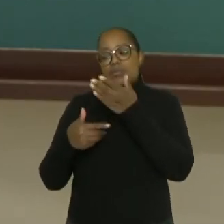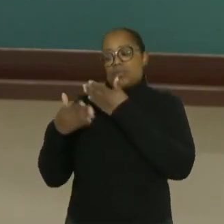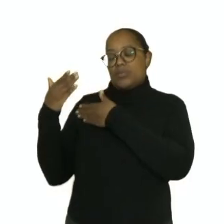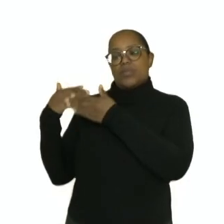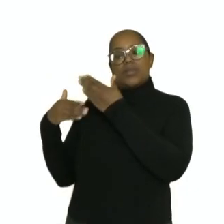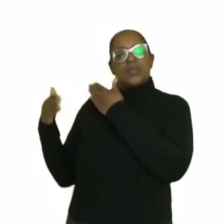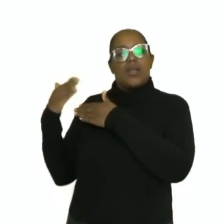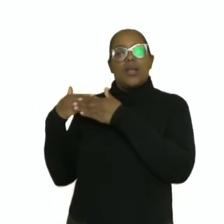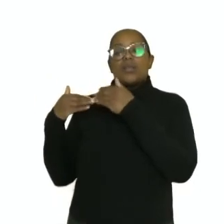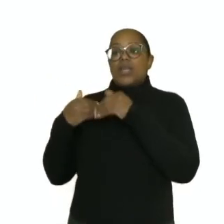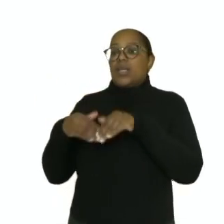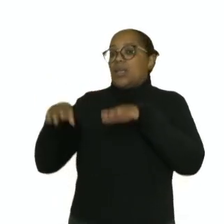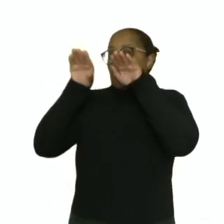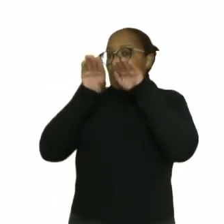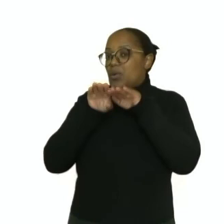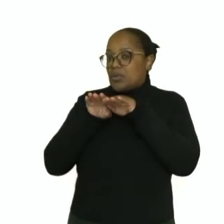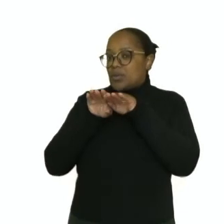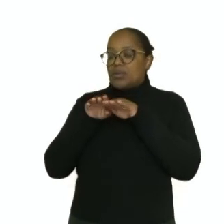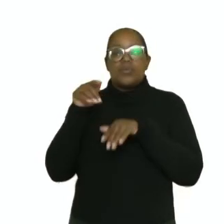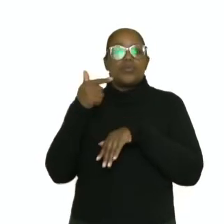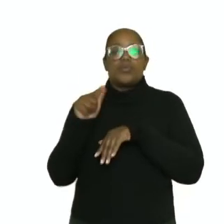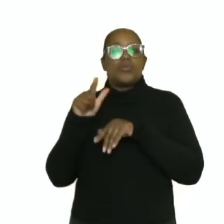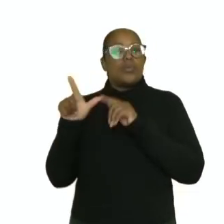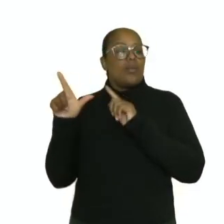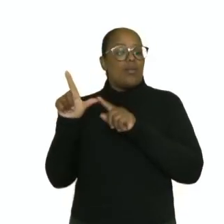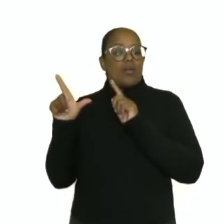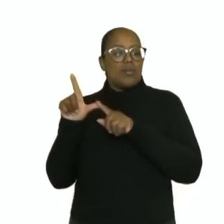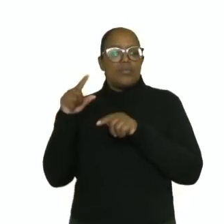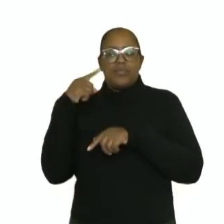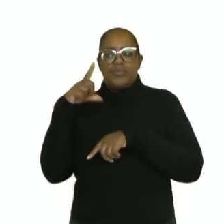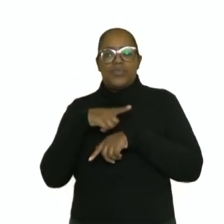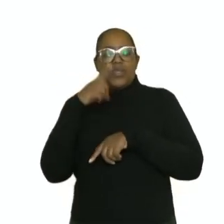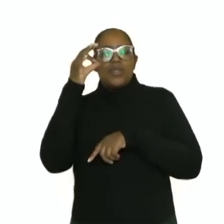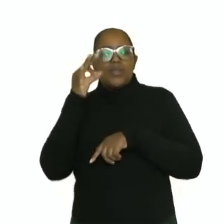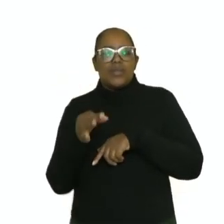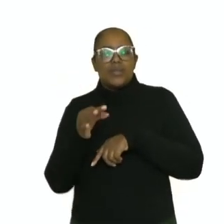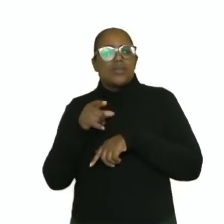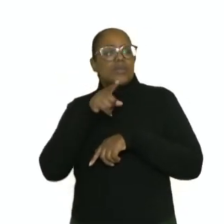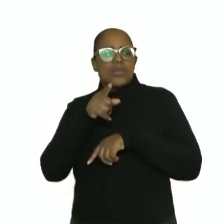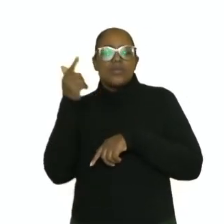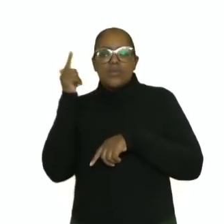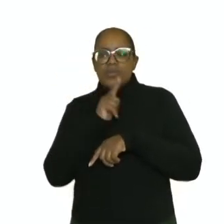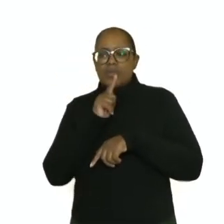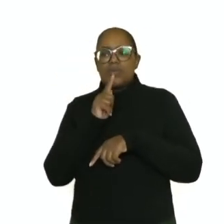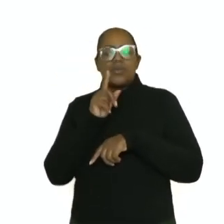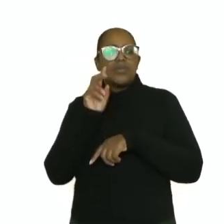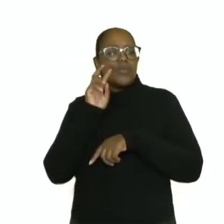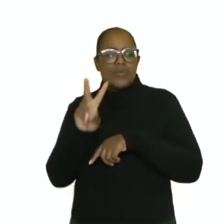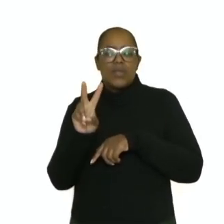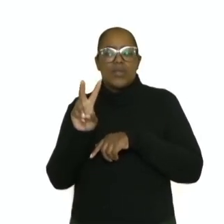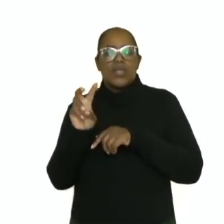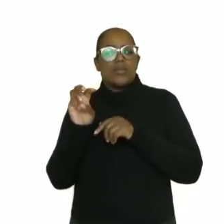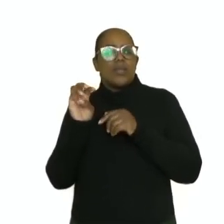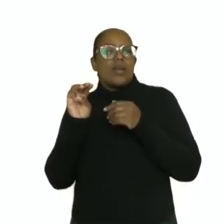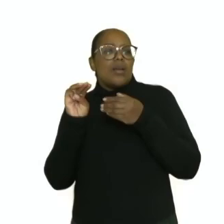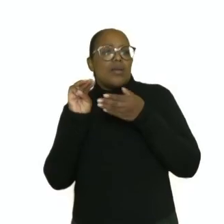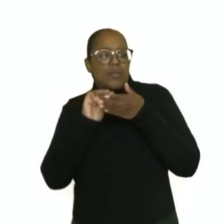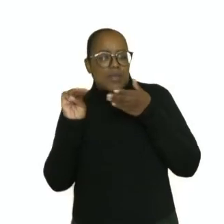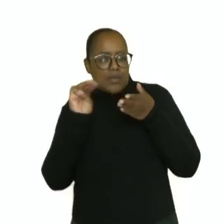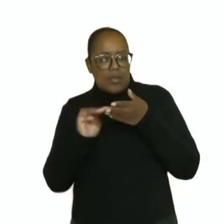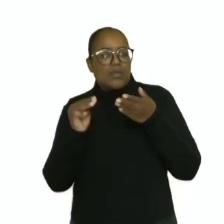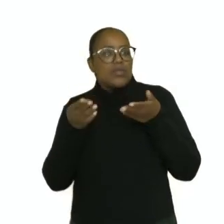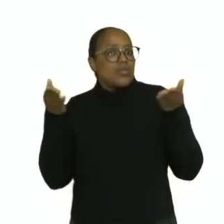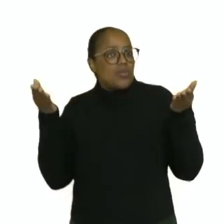torno da desigualdade, né, nessa letrinha. Tenho certeza que vocês conseguiram captar essa mensagem. E é